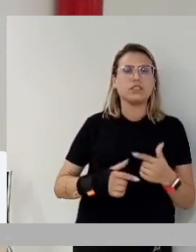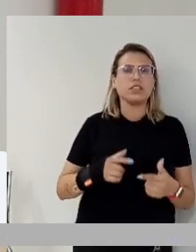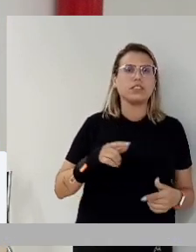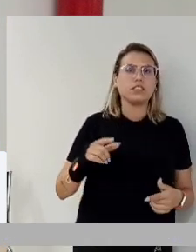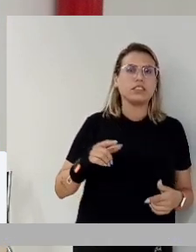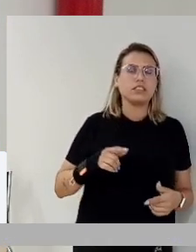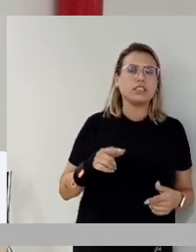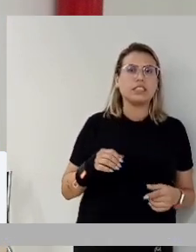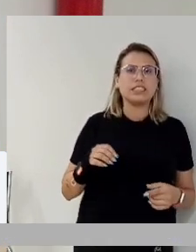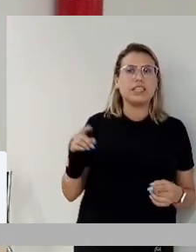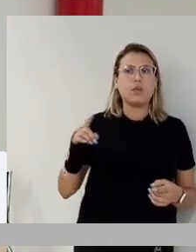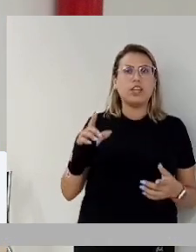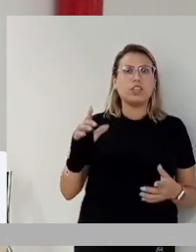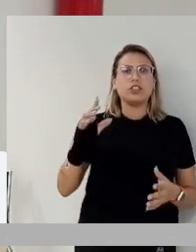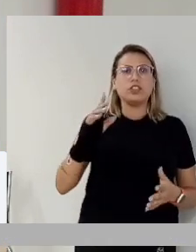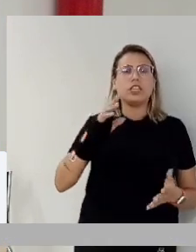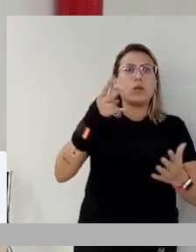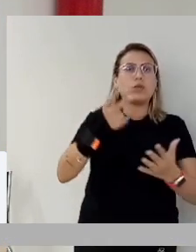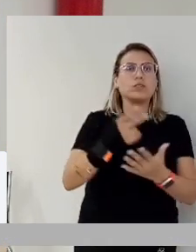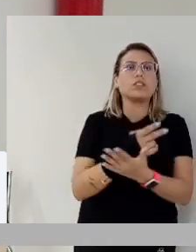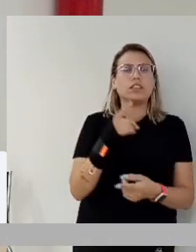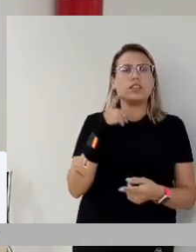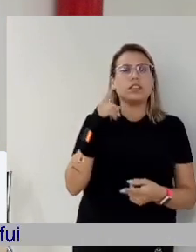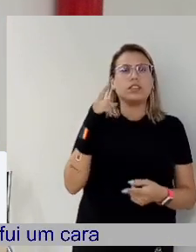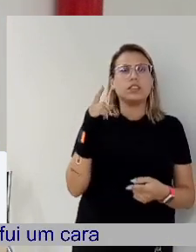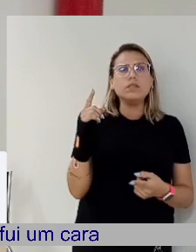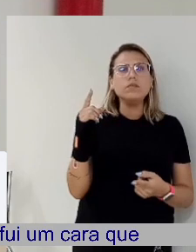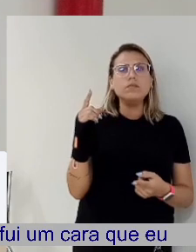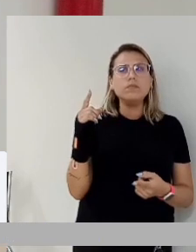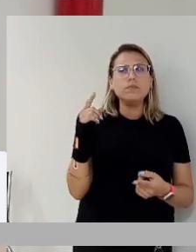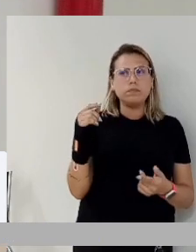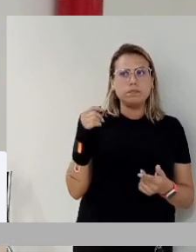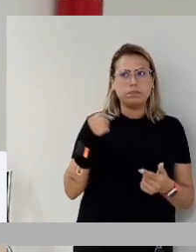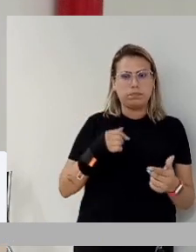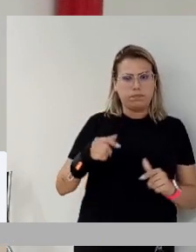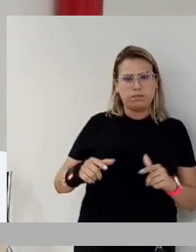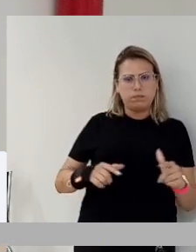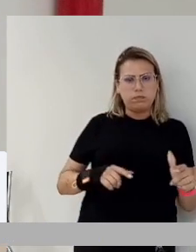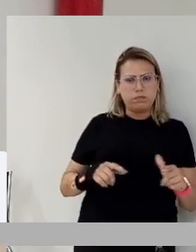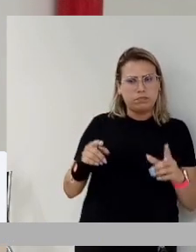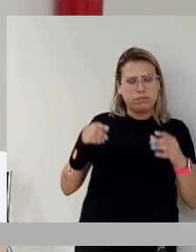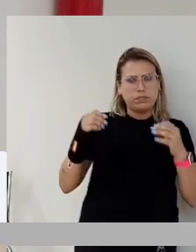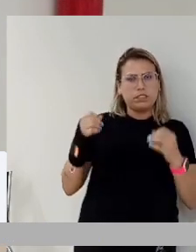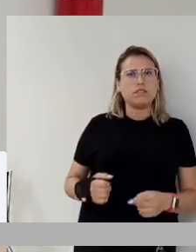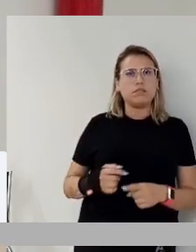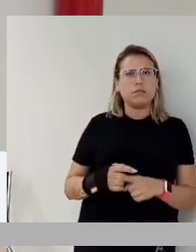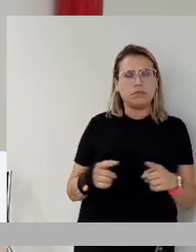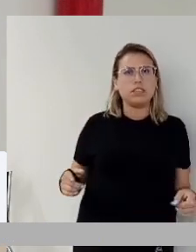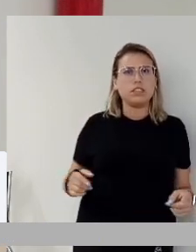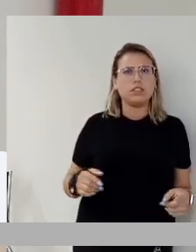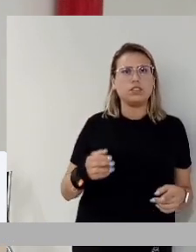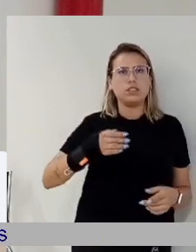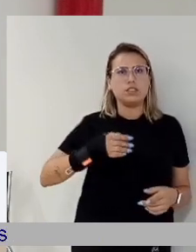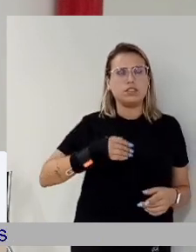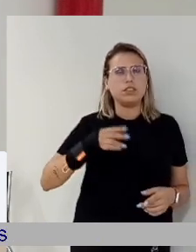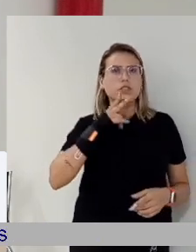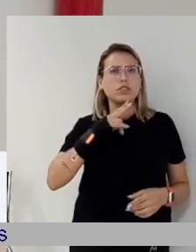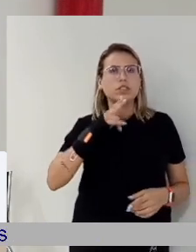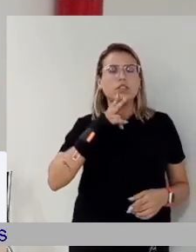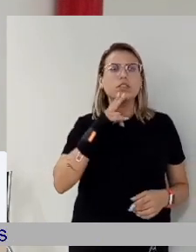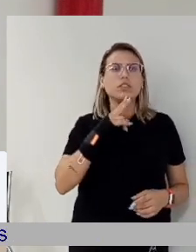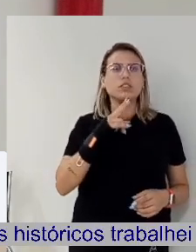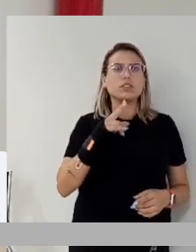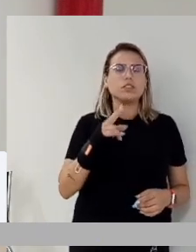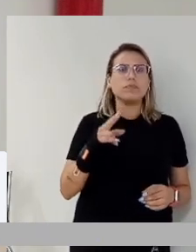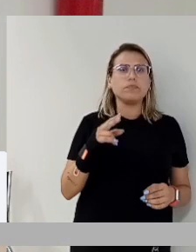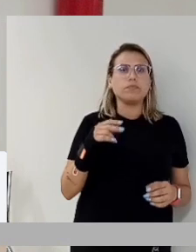de executar certo Inclusive eu fui um cara que eu nunca trabalhei no pesado eh ten meus histórico n trabalhei no